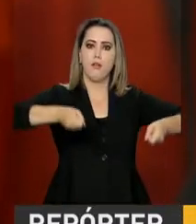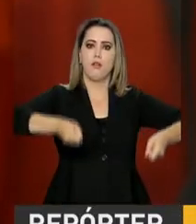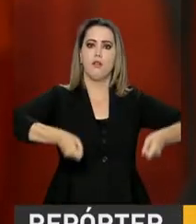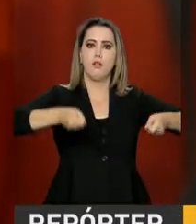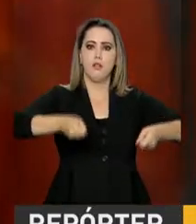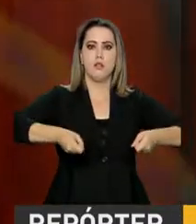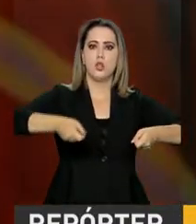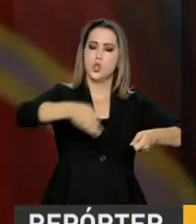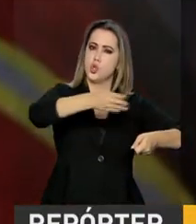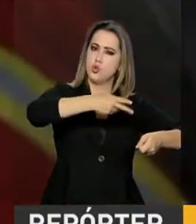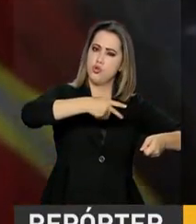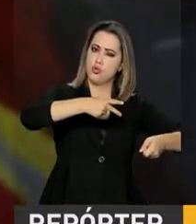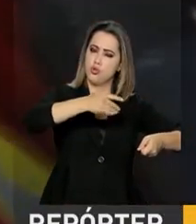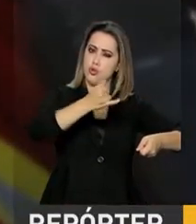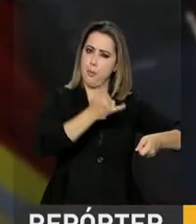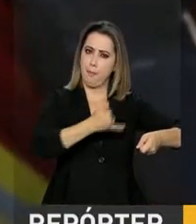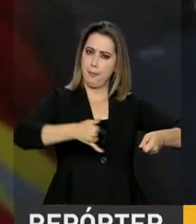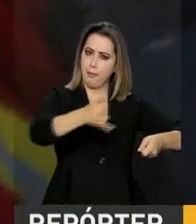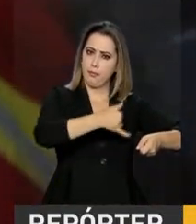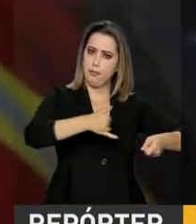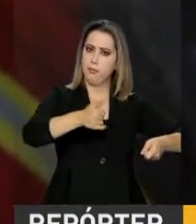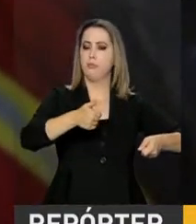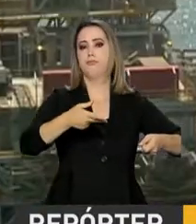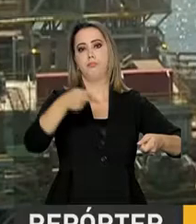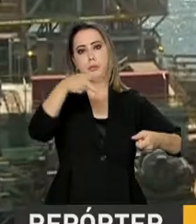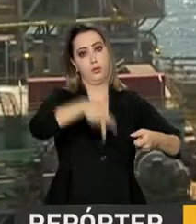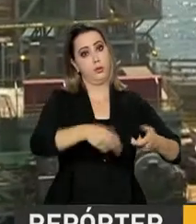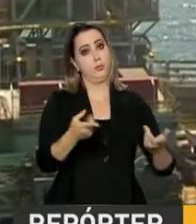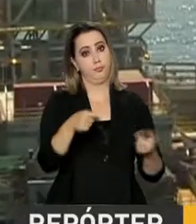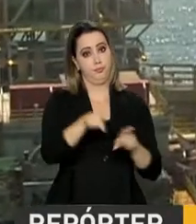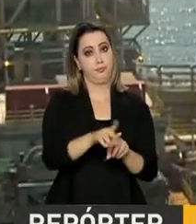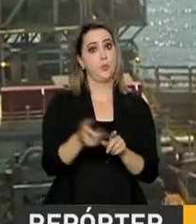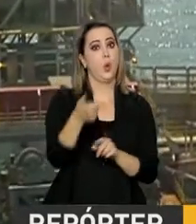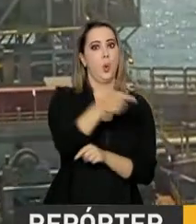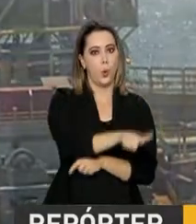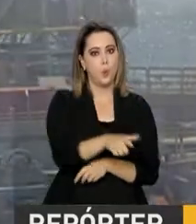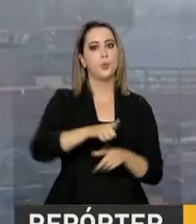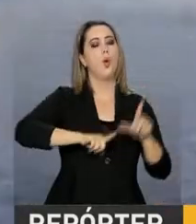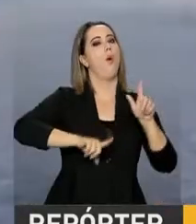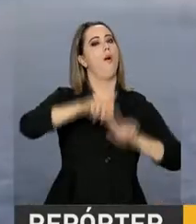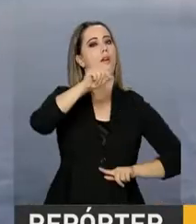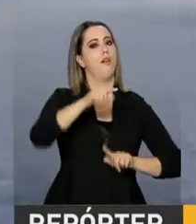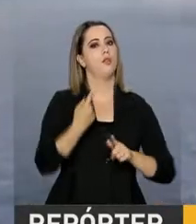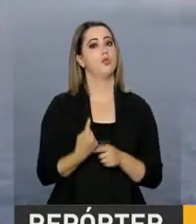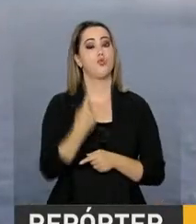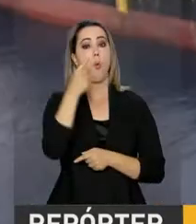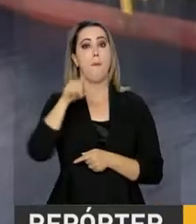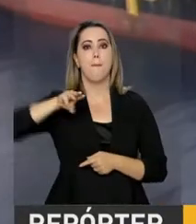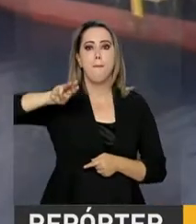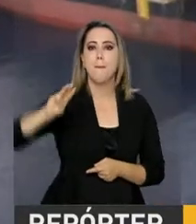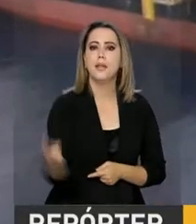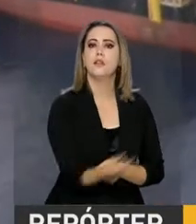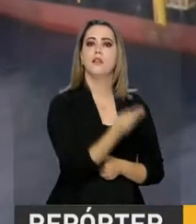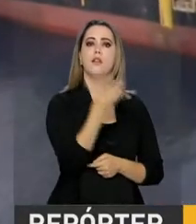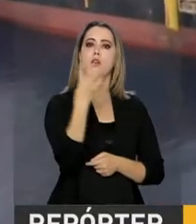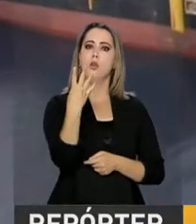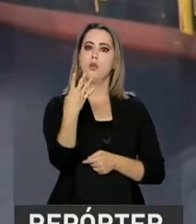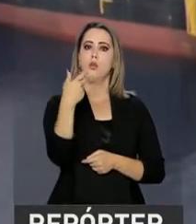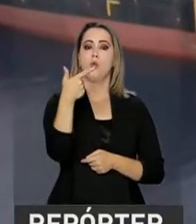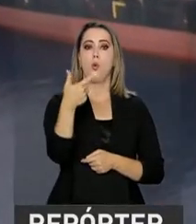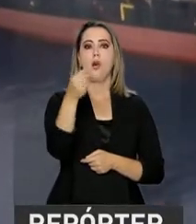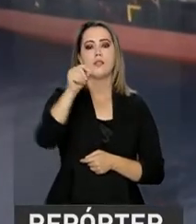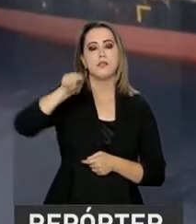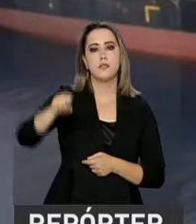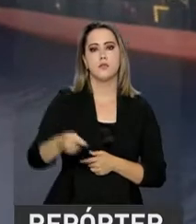e no dia 19 de junho alcançou um novo recorde com a extração de um milhão quatrocentos e vinte mil